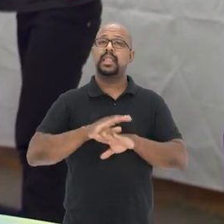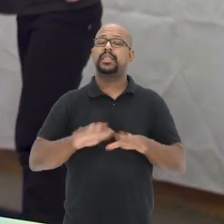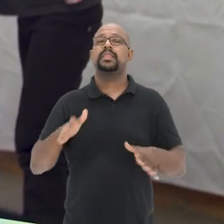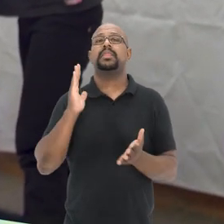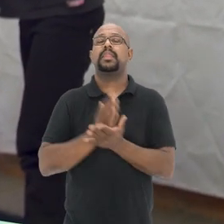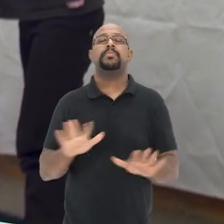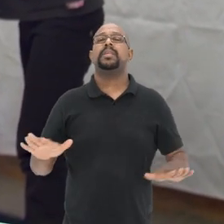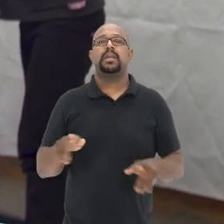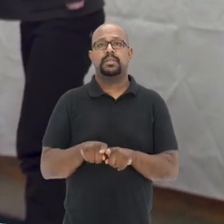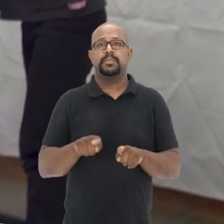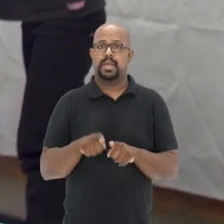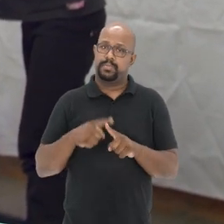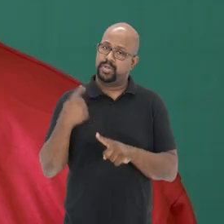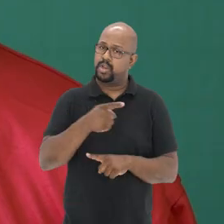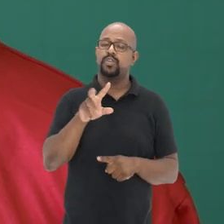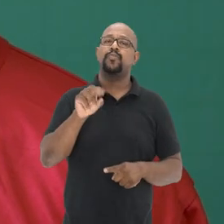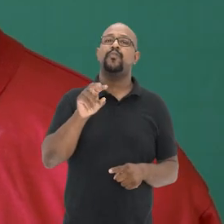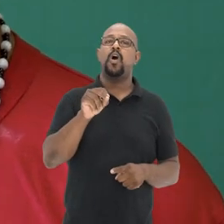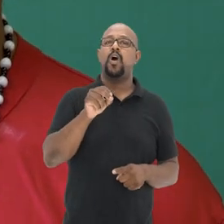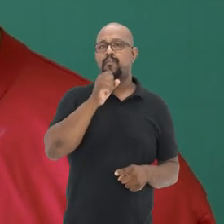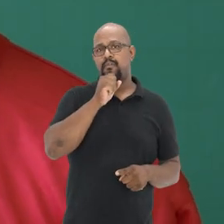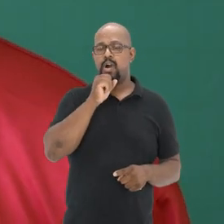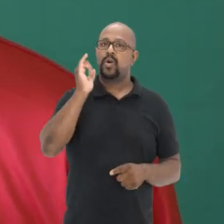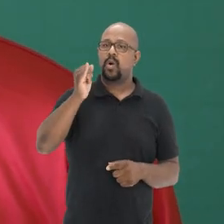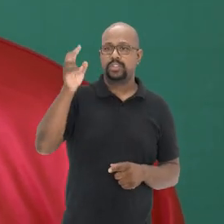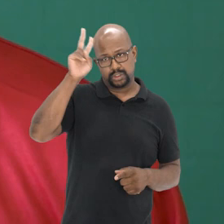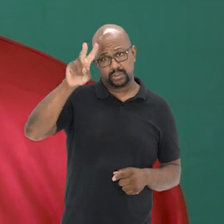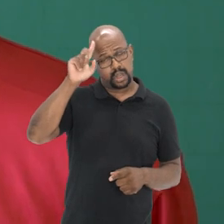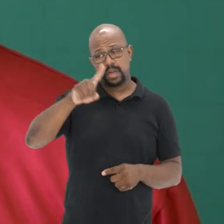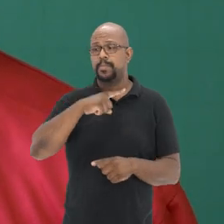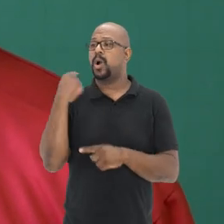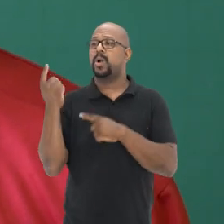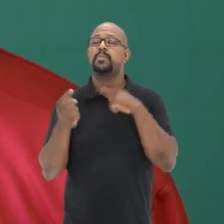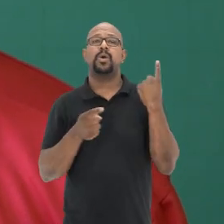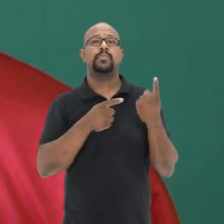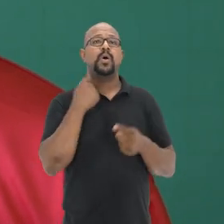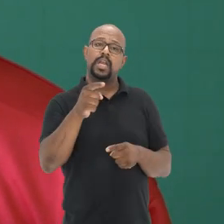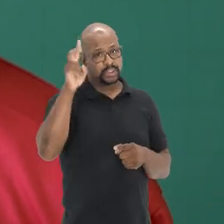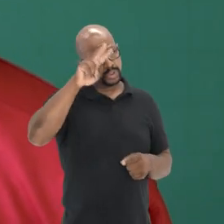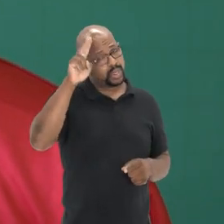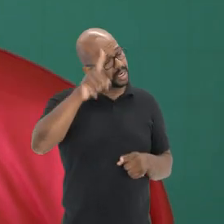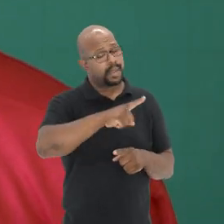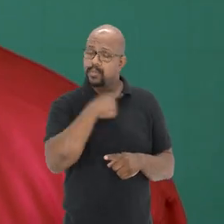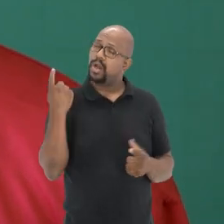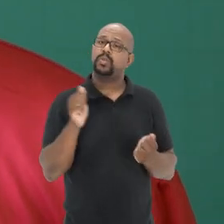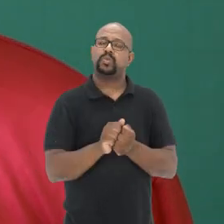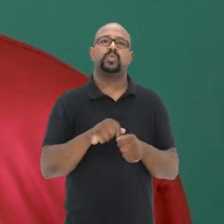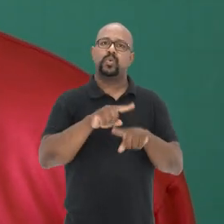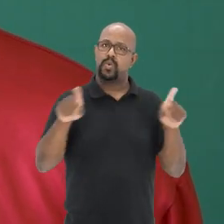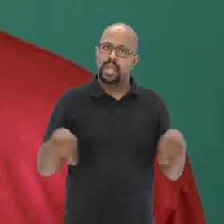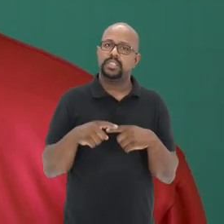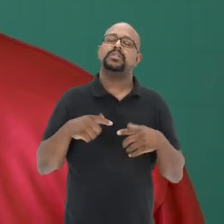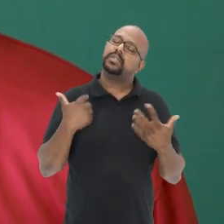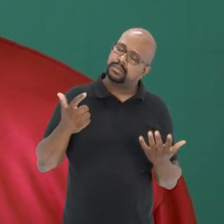isso aí está terminando também, está se acabando, porque os nossos avós, que conta as histórias, estão morrendo. E essa história está morrendo junto com eles.